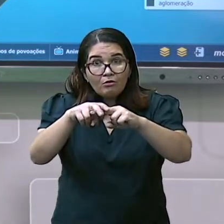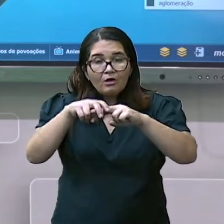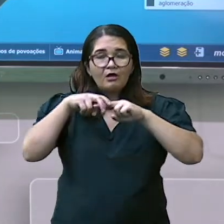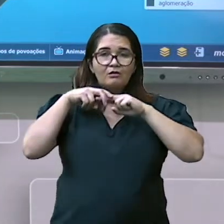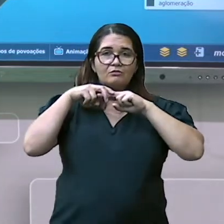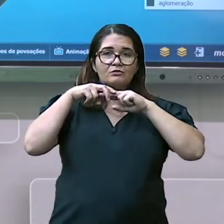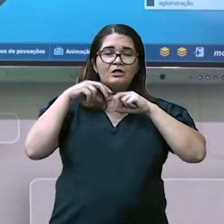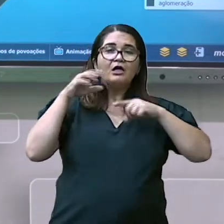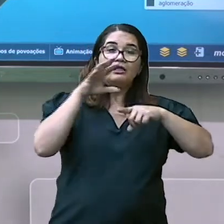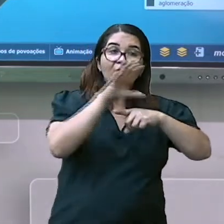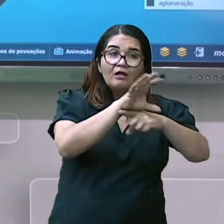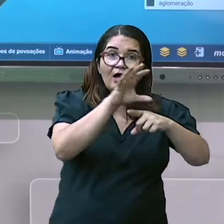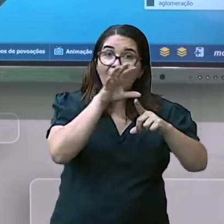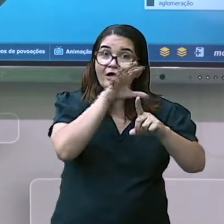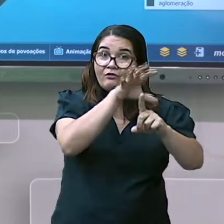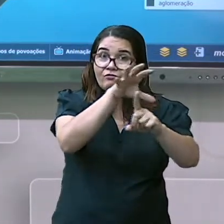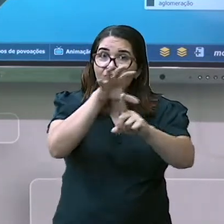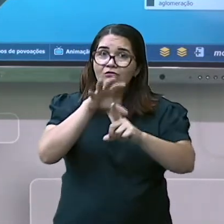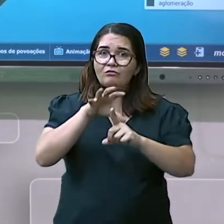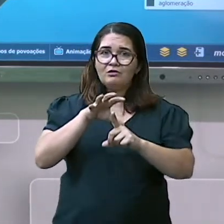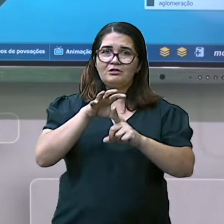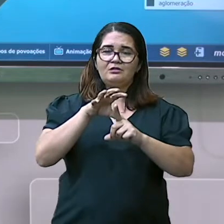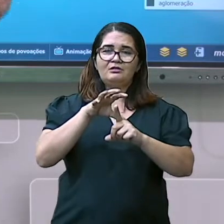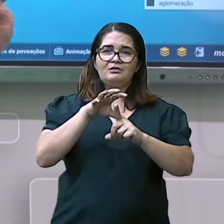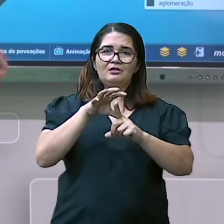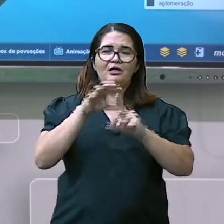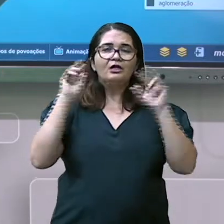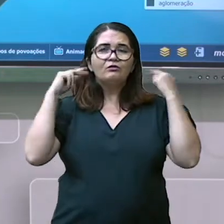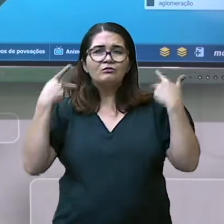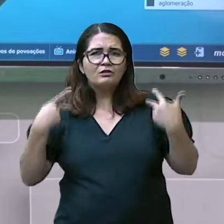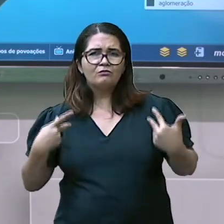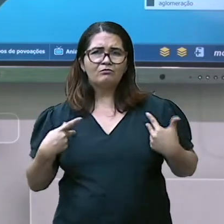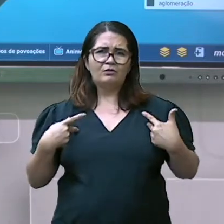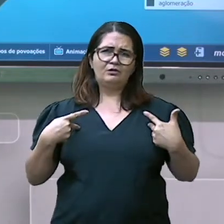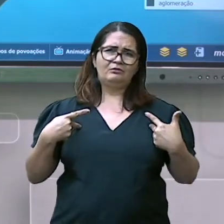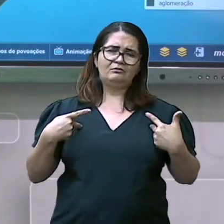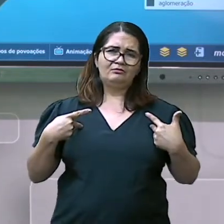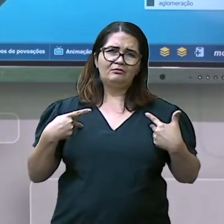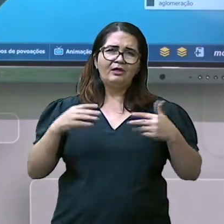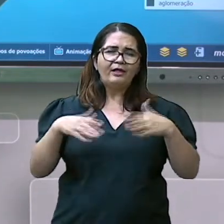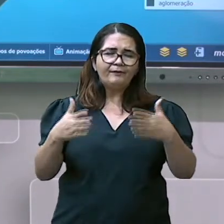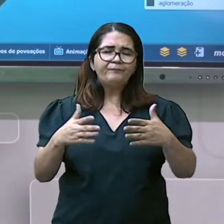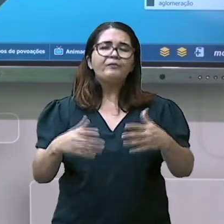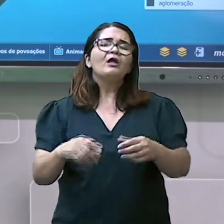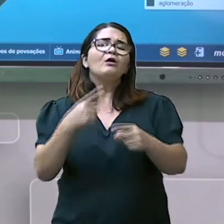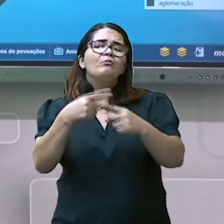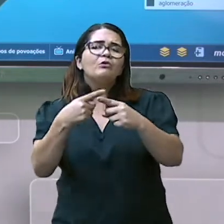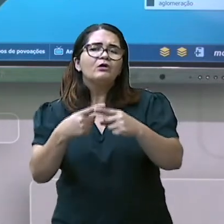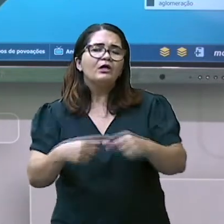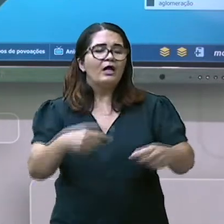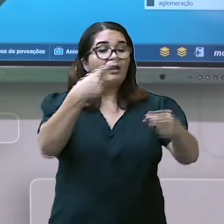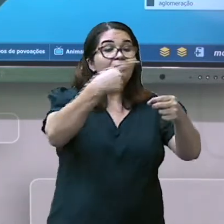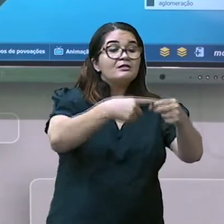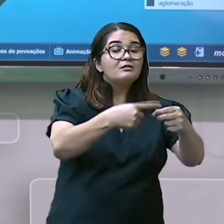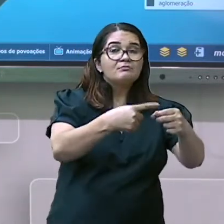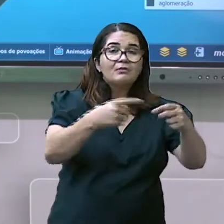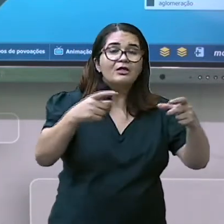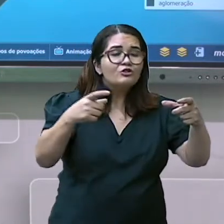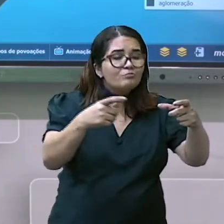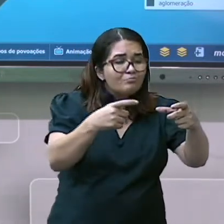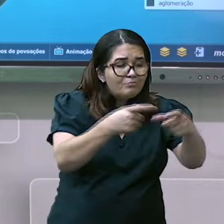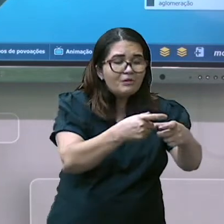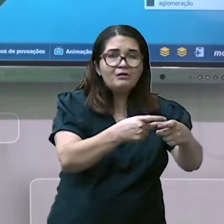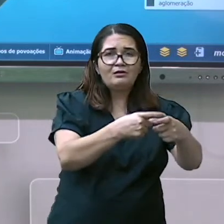não estavam ou não estão preparadas para receber